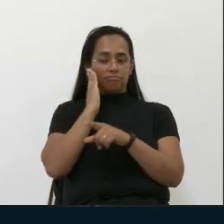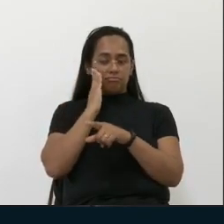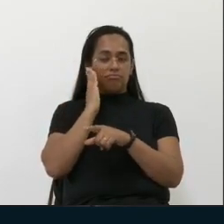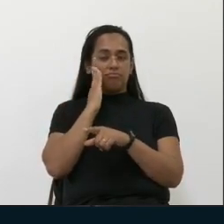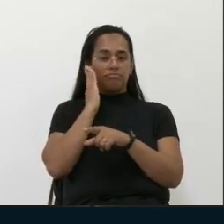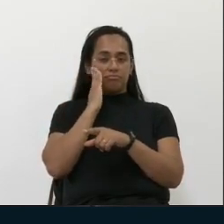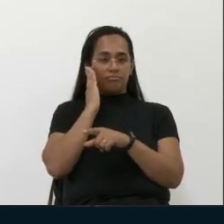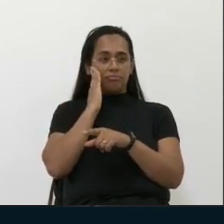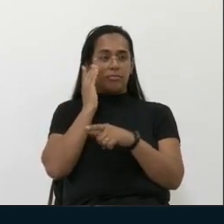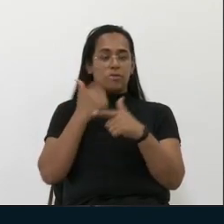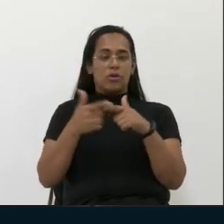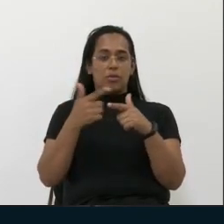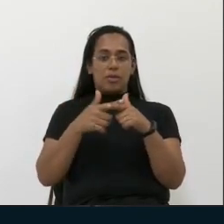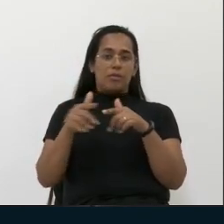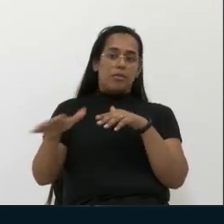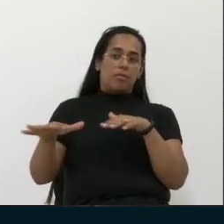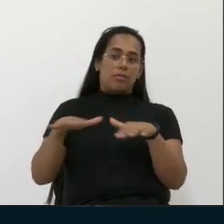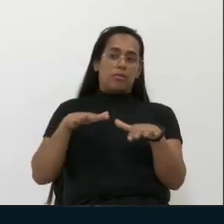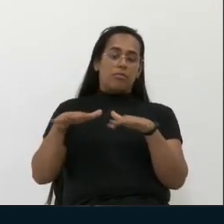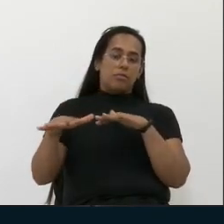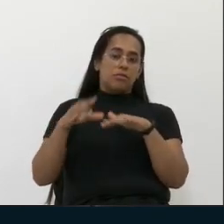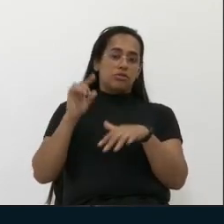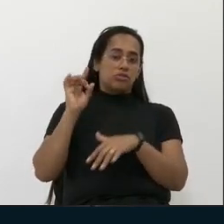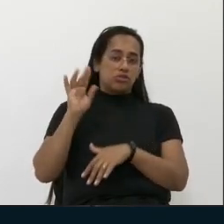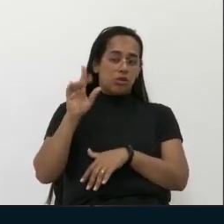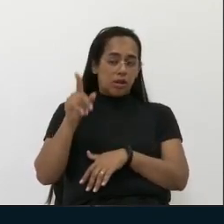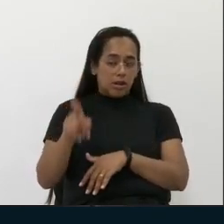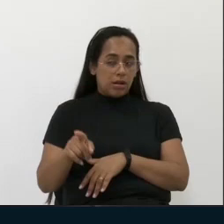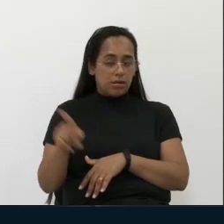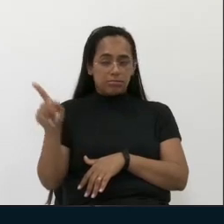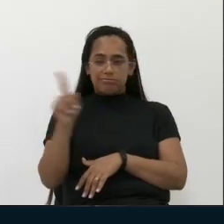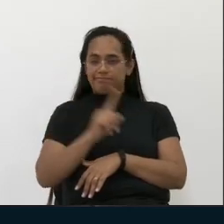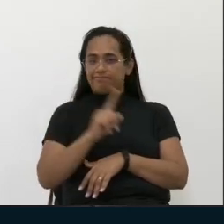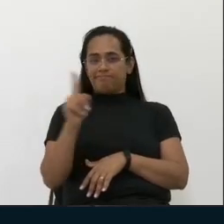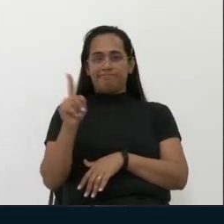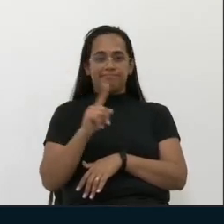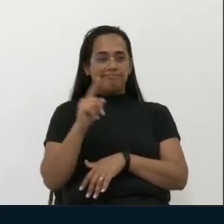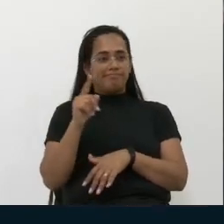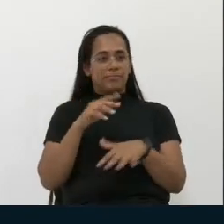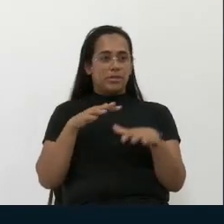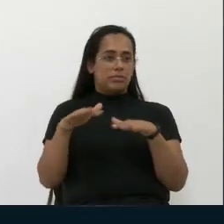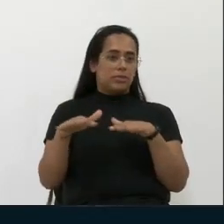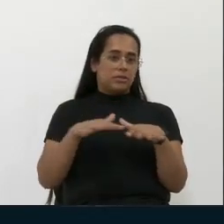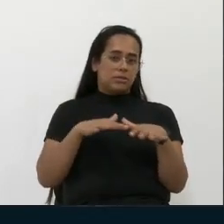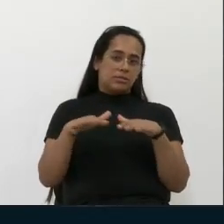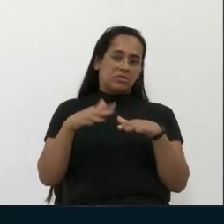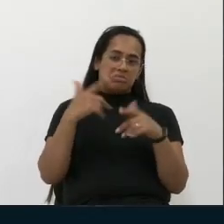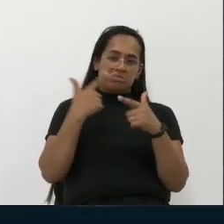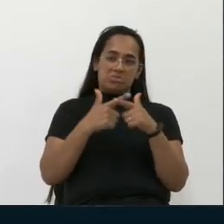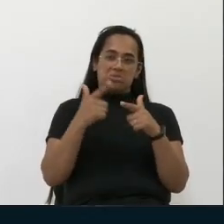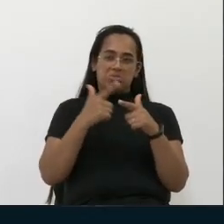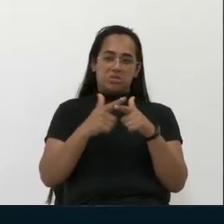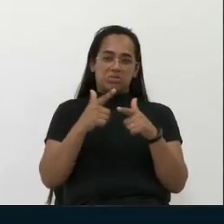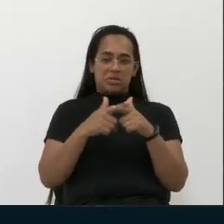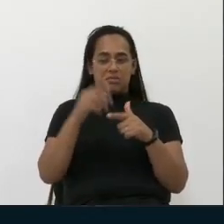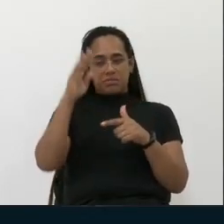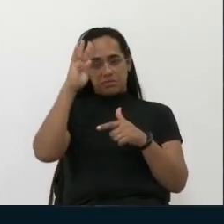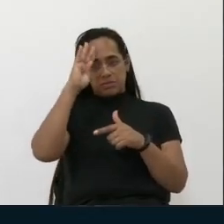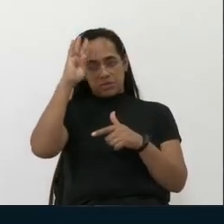só em torno do Termo Bom Sucesso. O problema de mobilidade é principalmente na região do Pimenta como